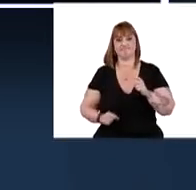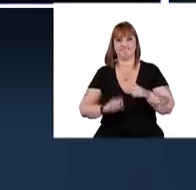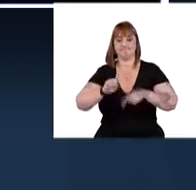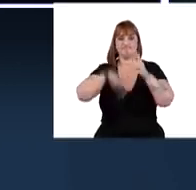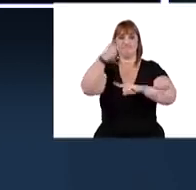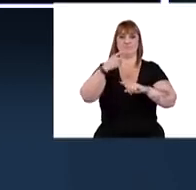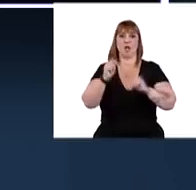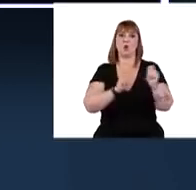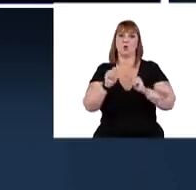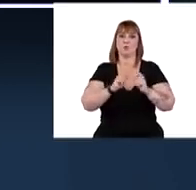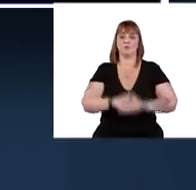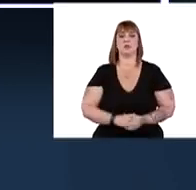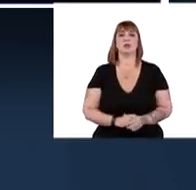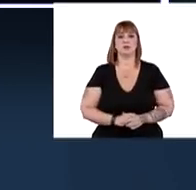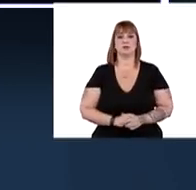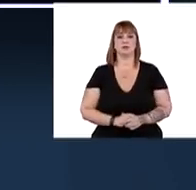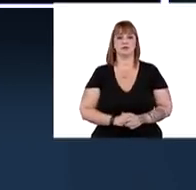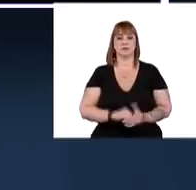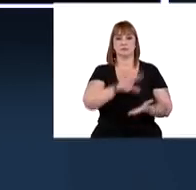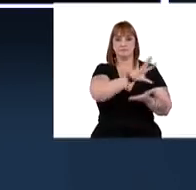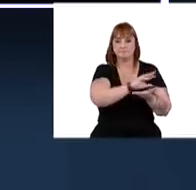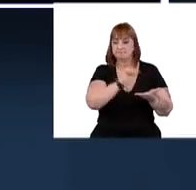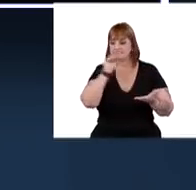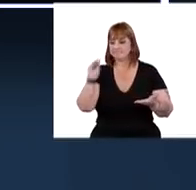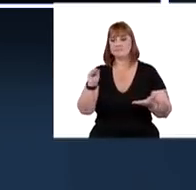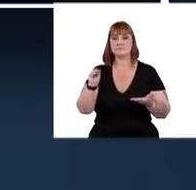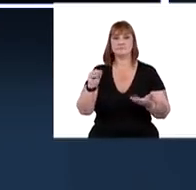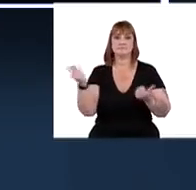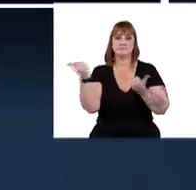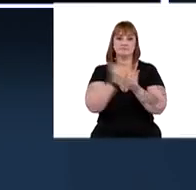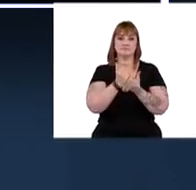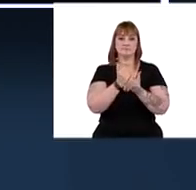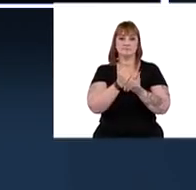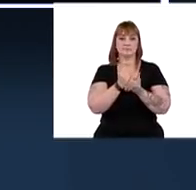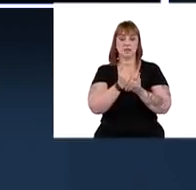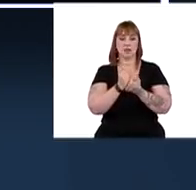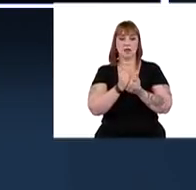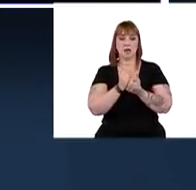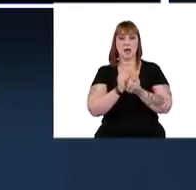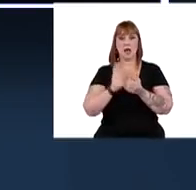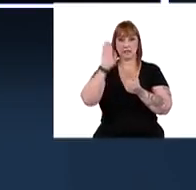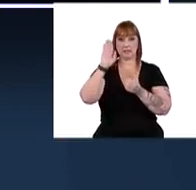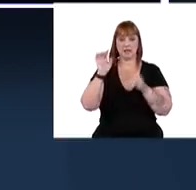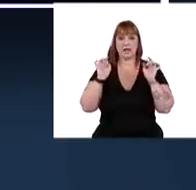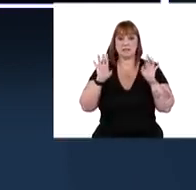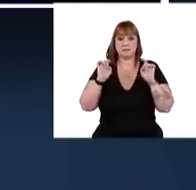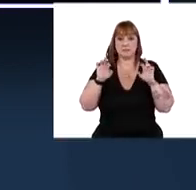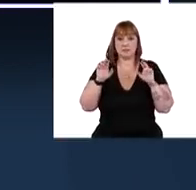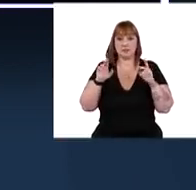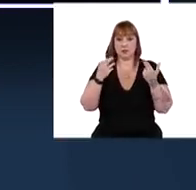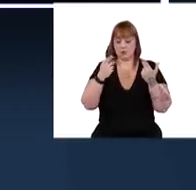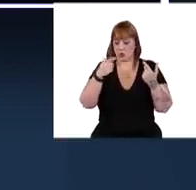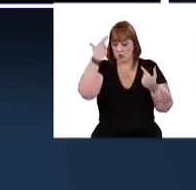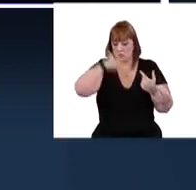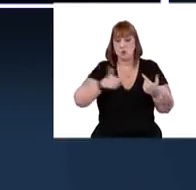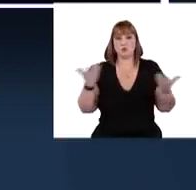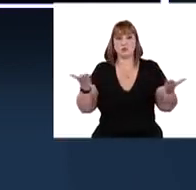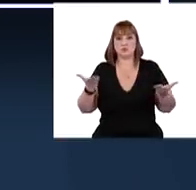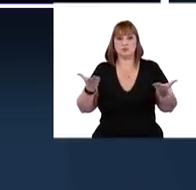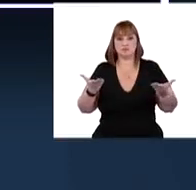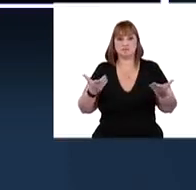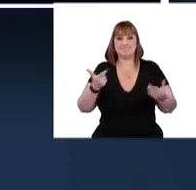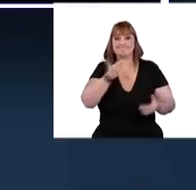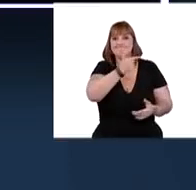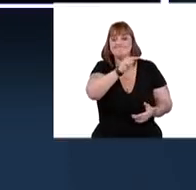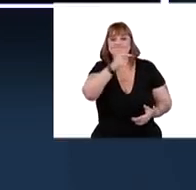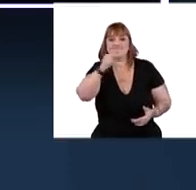ser compensado. E a maior parte dos candidatos, ele não é específico como nós estamos sendo específicos, porque não